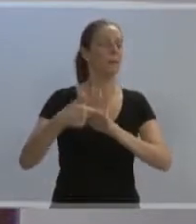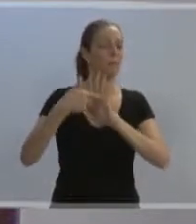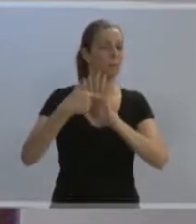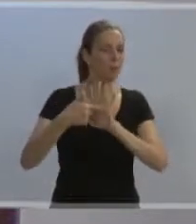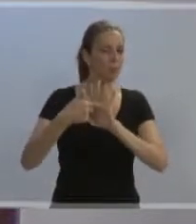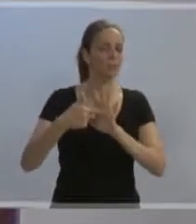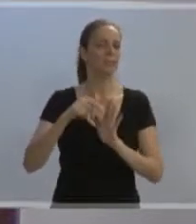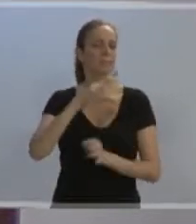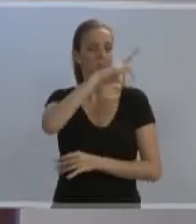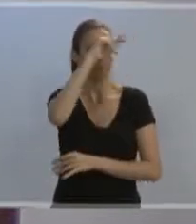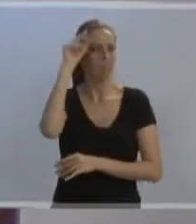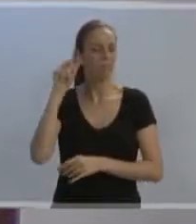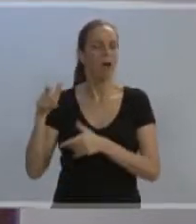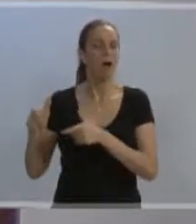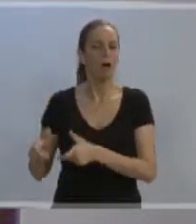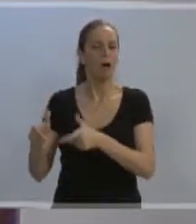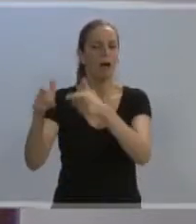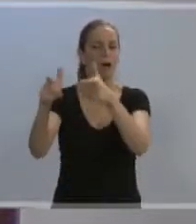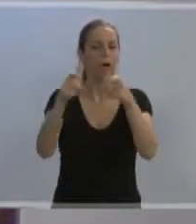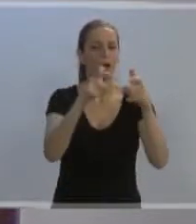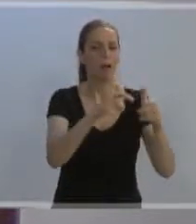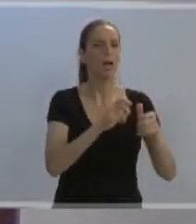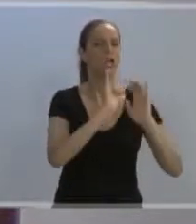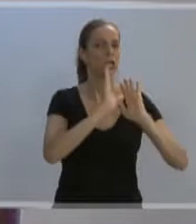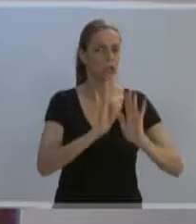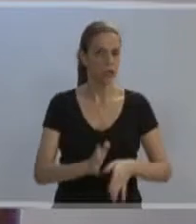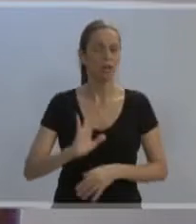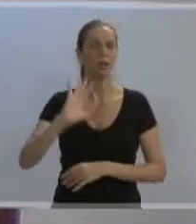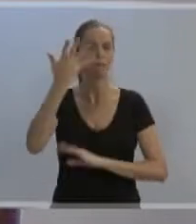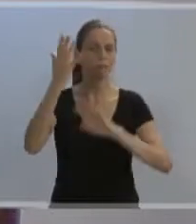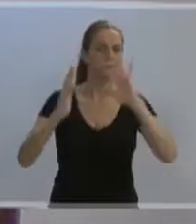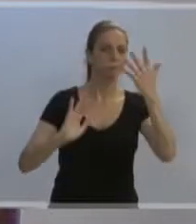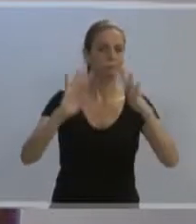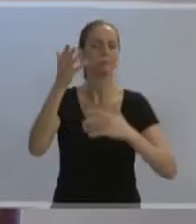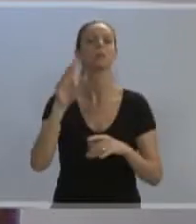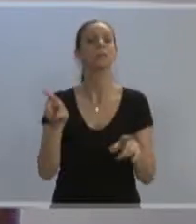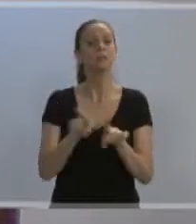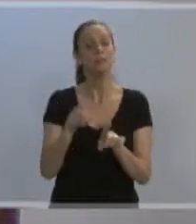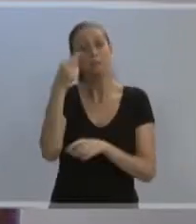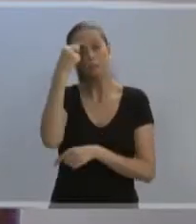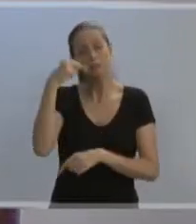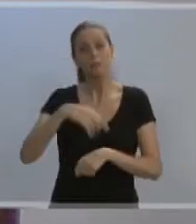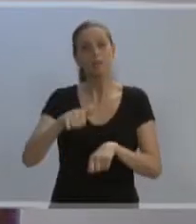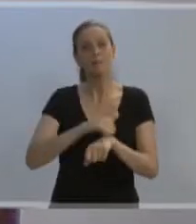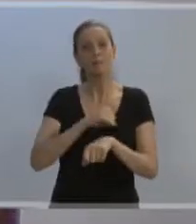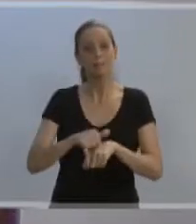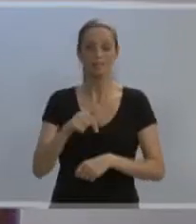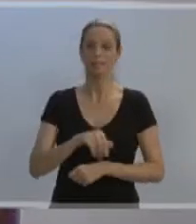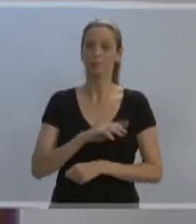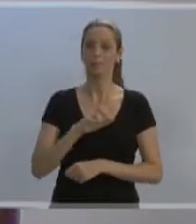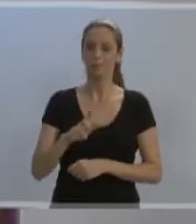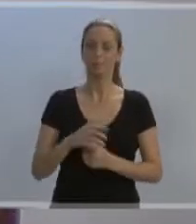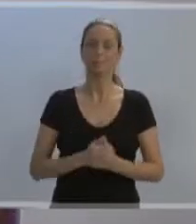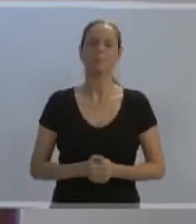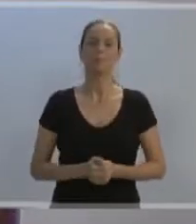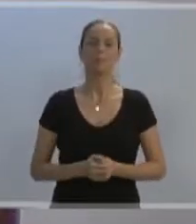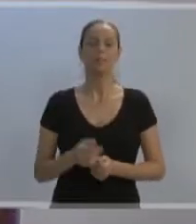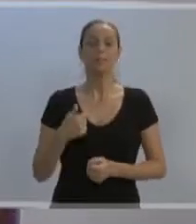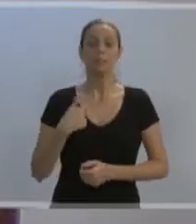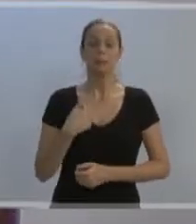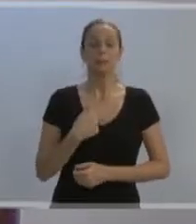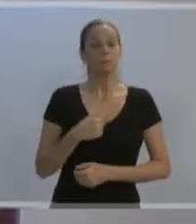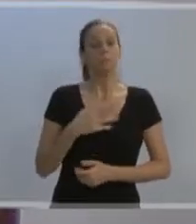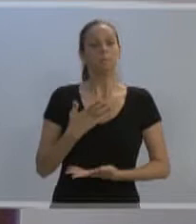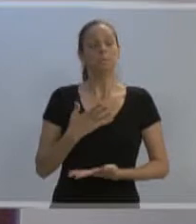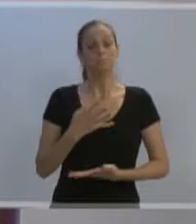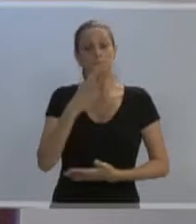ao Executivo os lugares onde essas questões estão acontecendo, para que se pense, sobretudo, numa alternativa nesse sentido. Me chamou a atenção que